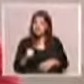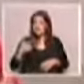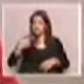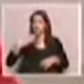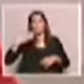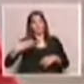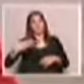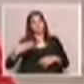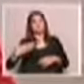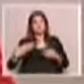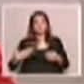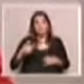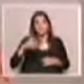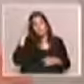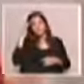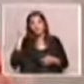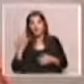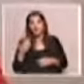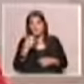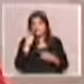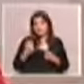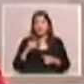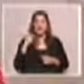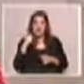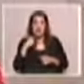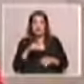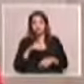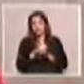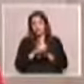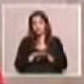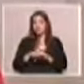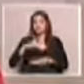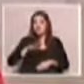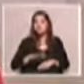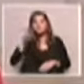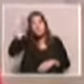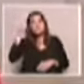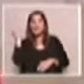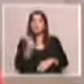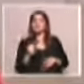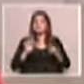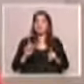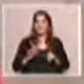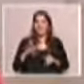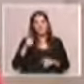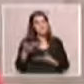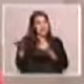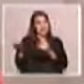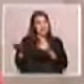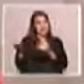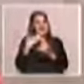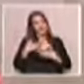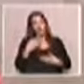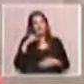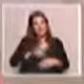perfil de aminoácidos mais fácil de utilizar, parecido com o da carne e do peixe. Mas não matamos o animal. Exato. Ele no dia seguinte está lá para nos dar outra